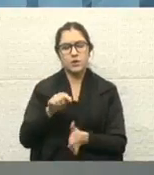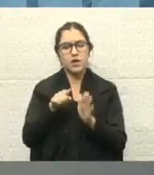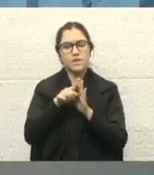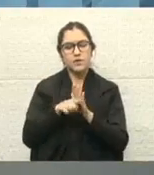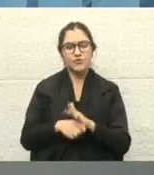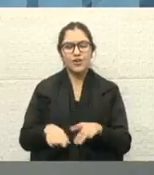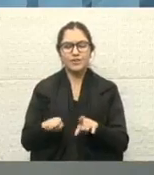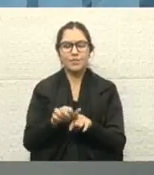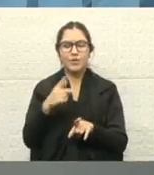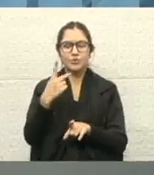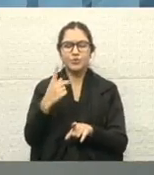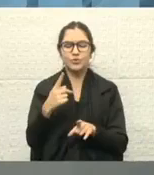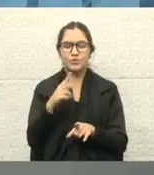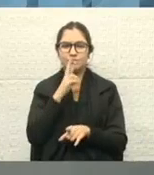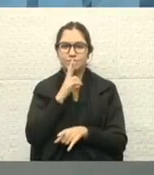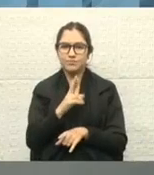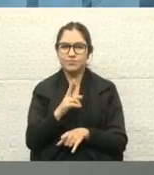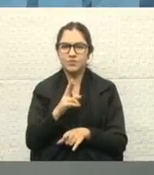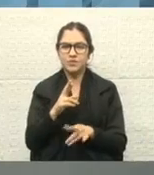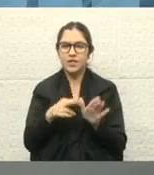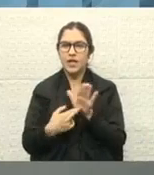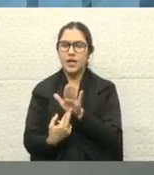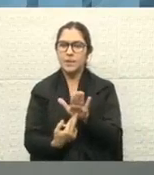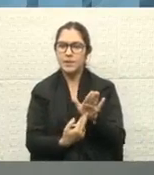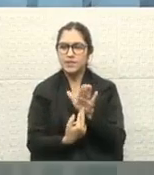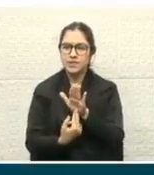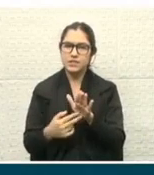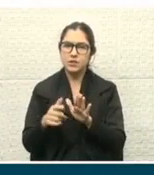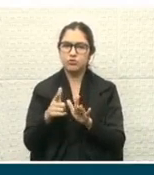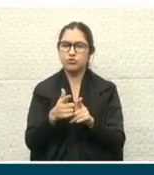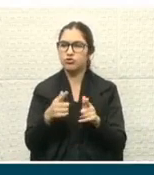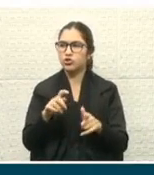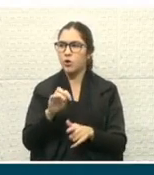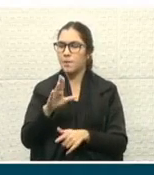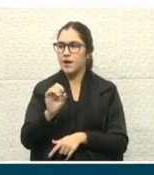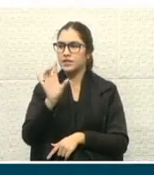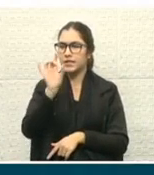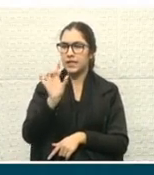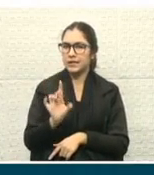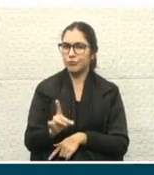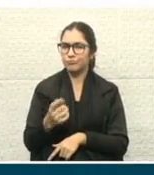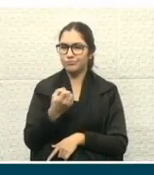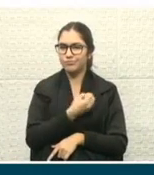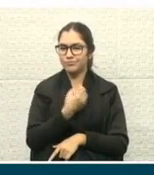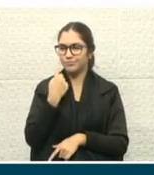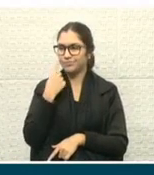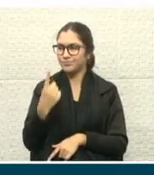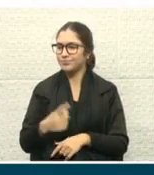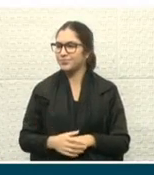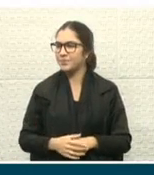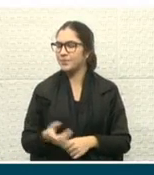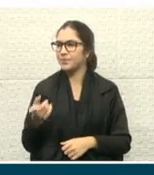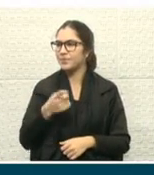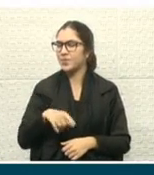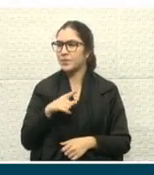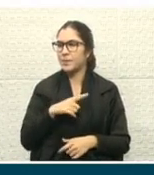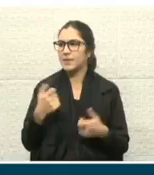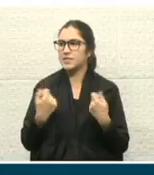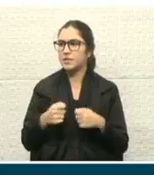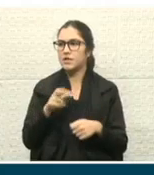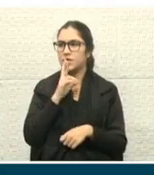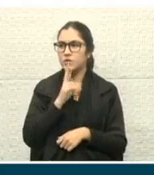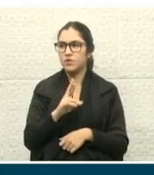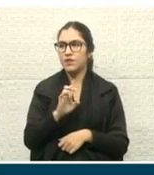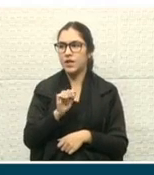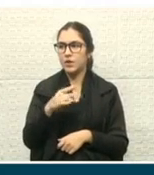investigar também a sua solução e as representações geométricas para cada um desses números. Então, nós temos que resolver a